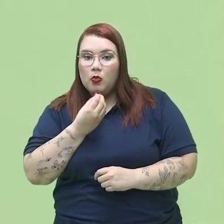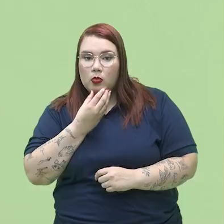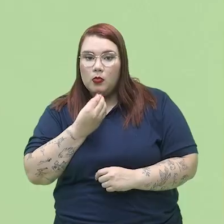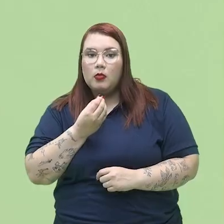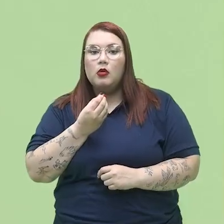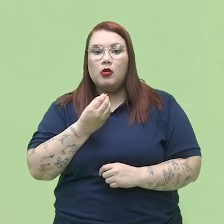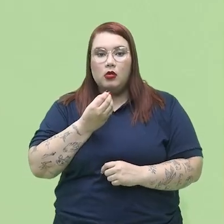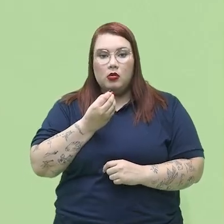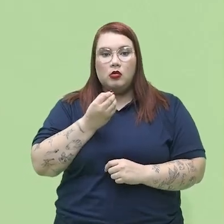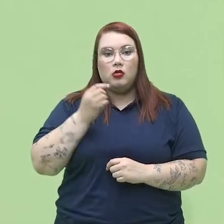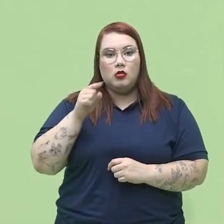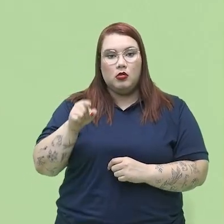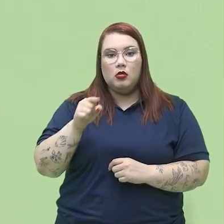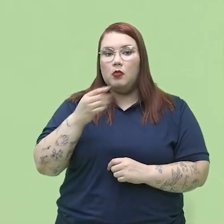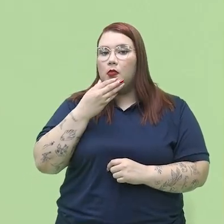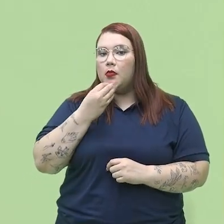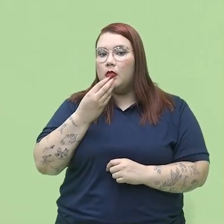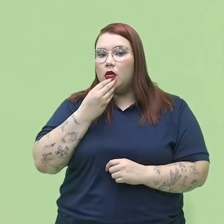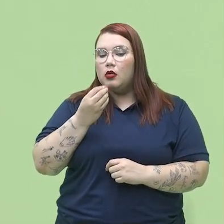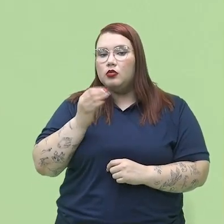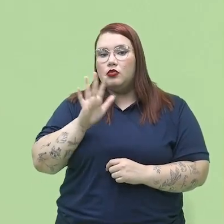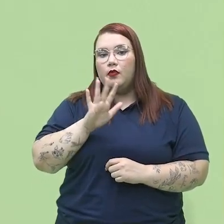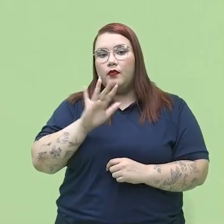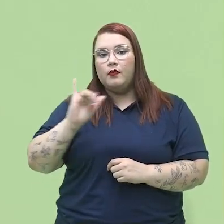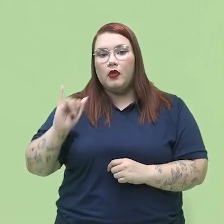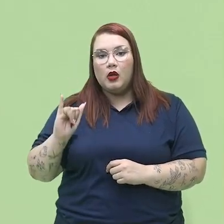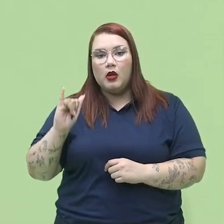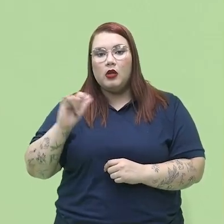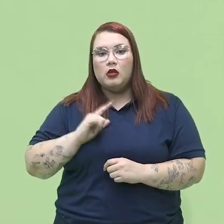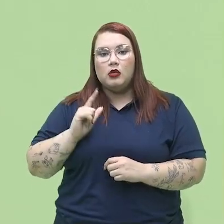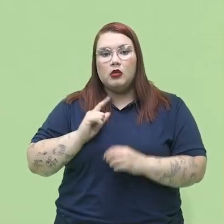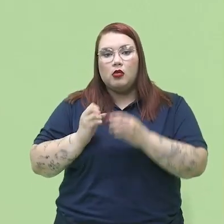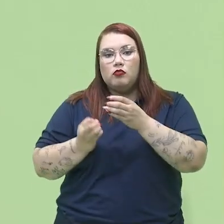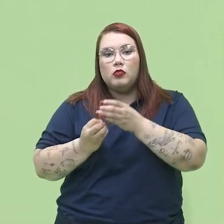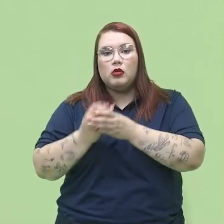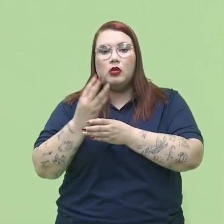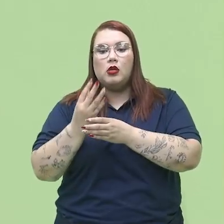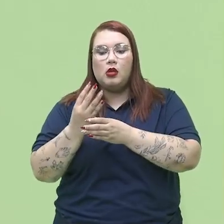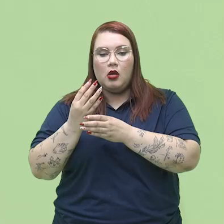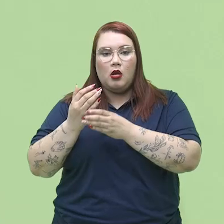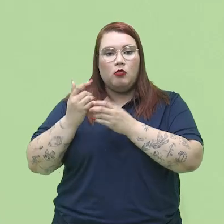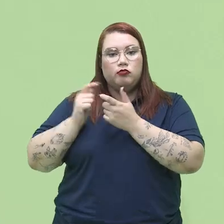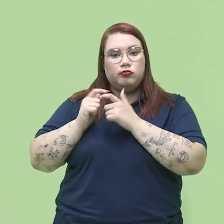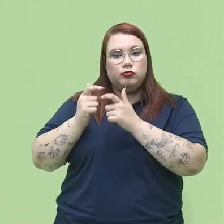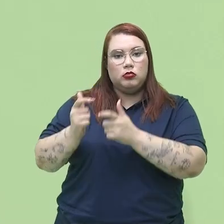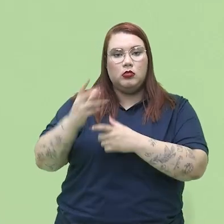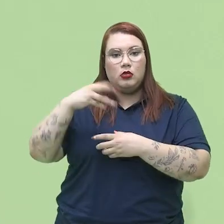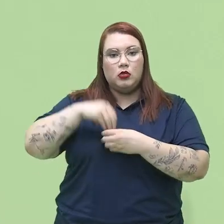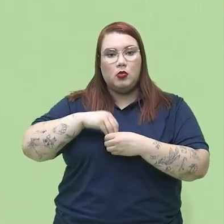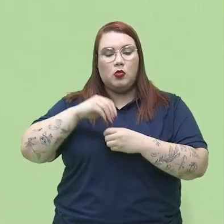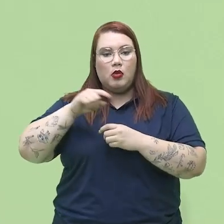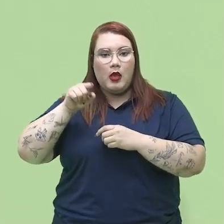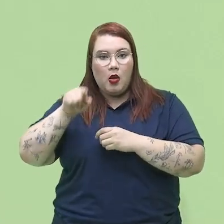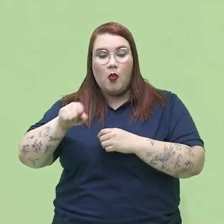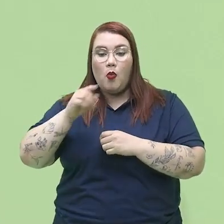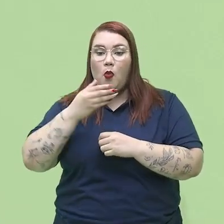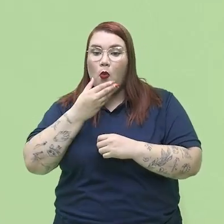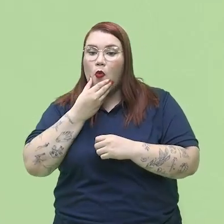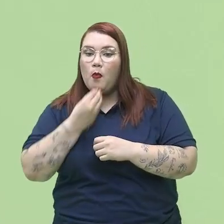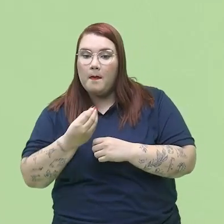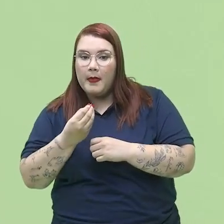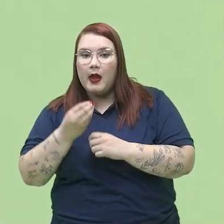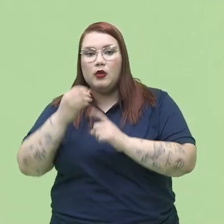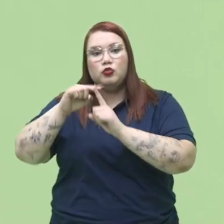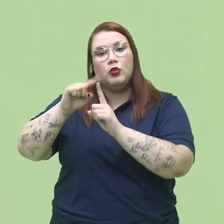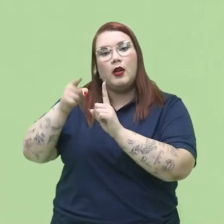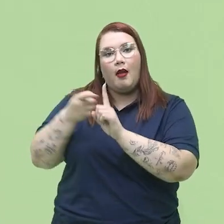a fêmea, né, vai desenvolver os indivíduos, né, no seu corpo, né, vai fazer o processo da